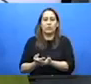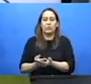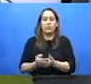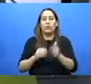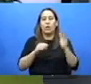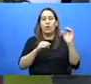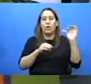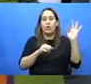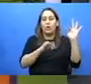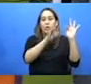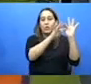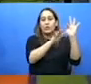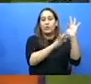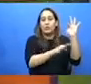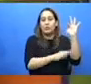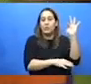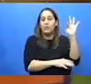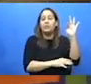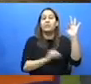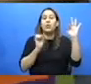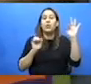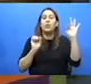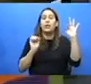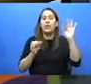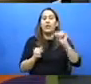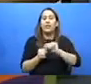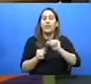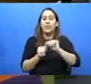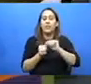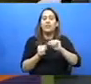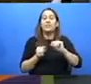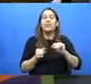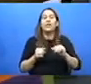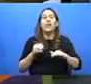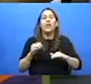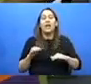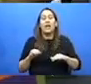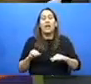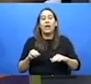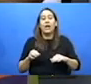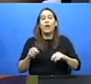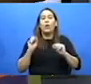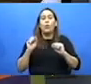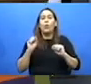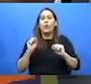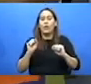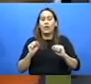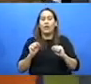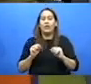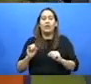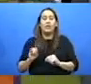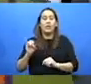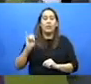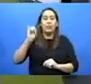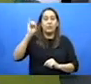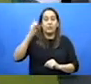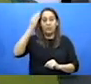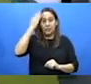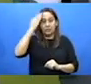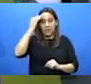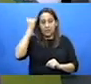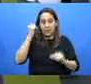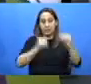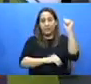das plantas possuem funções como? Então, cada parte da planta tem uma função diferente e é importante sabermos.